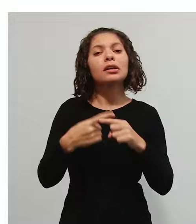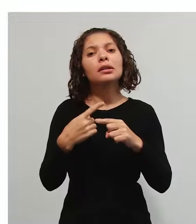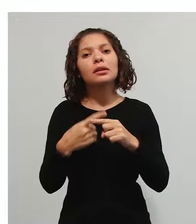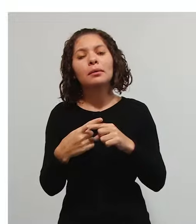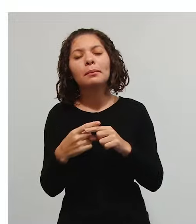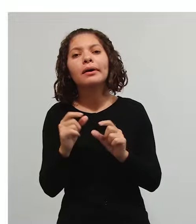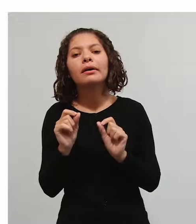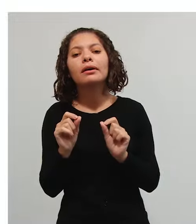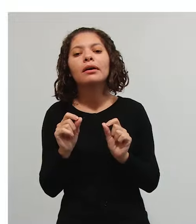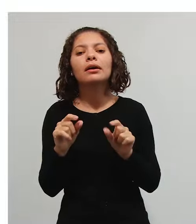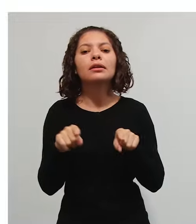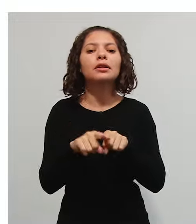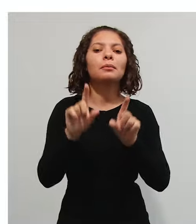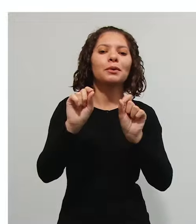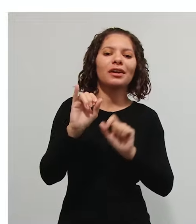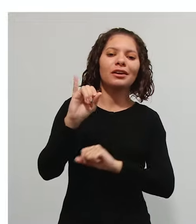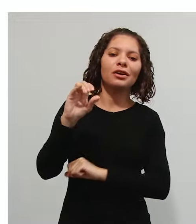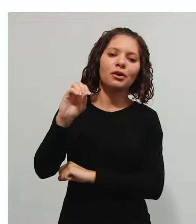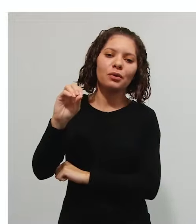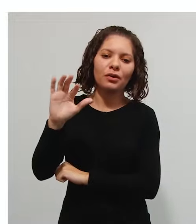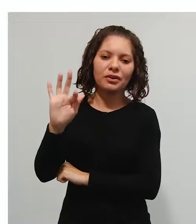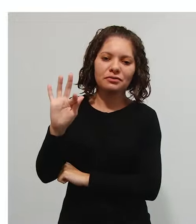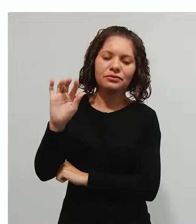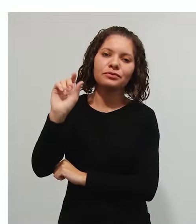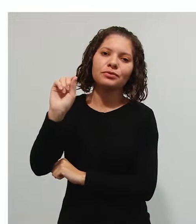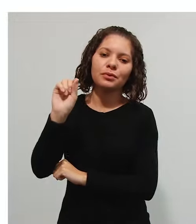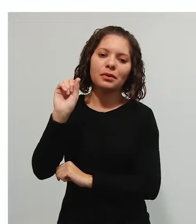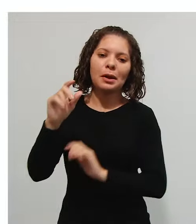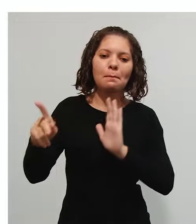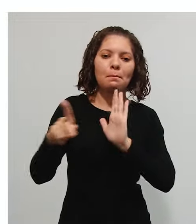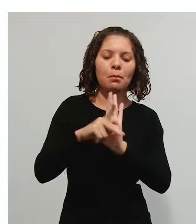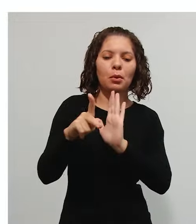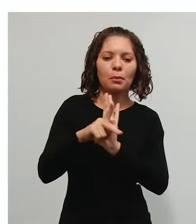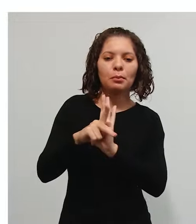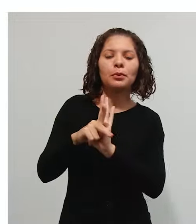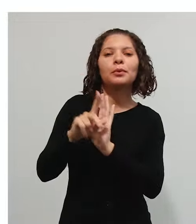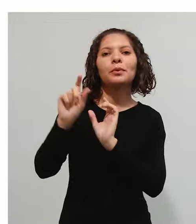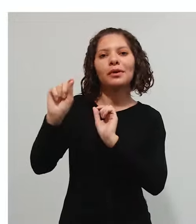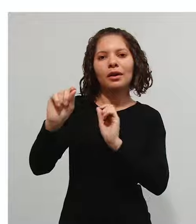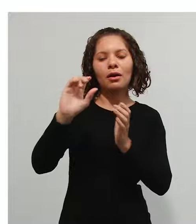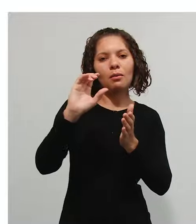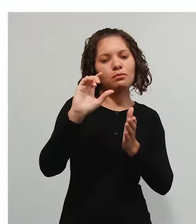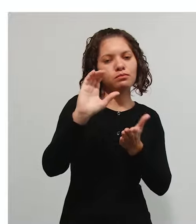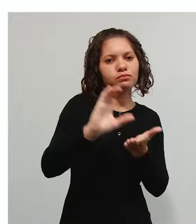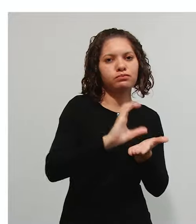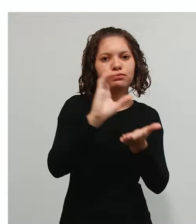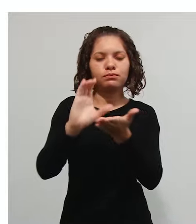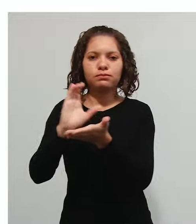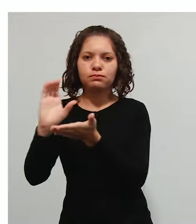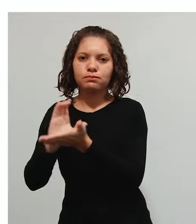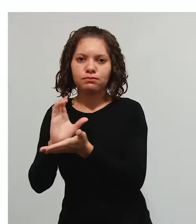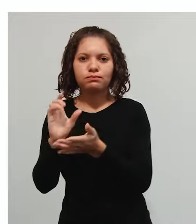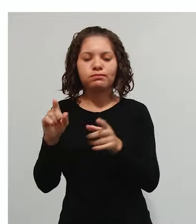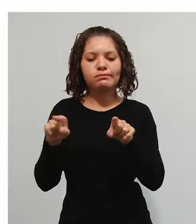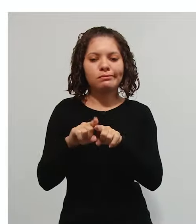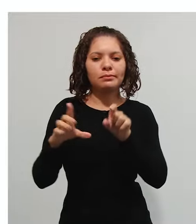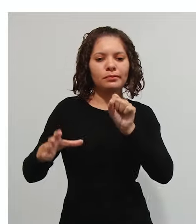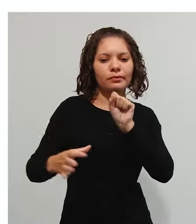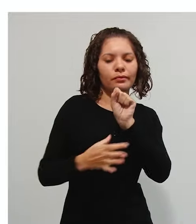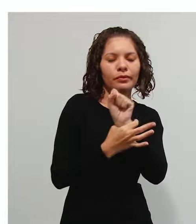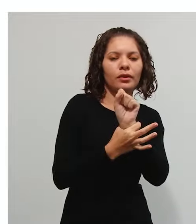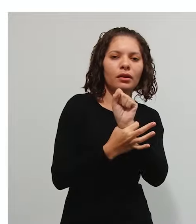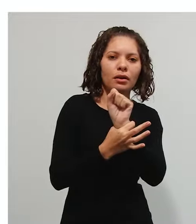né que é o imposto da União sobre operação de crédito câmbio e seguro ou sobre operações relativas a